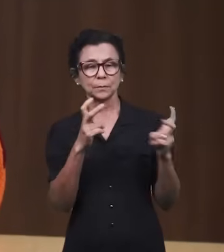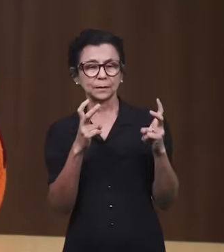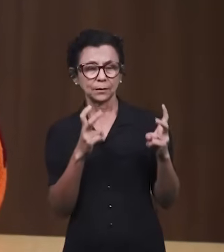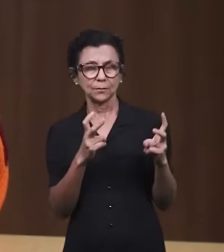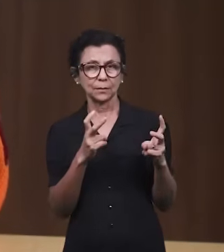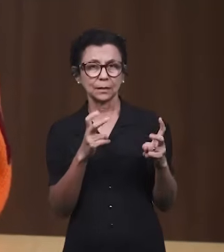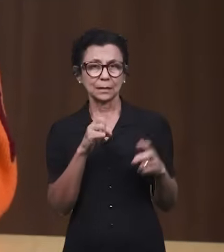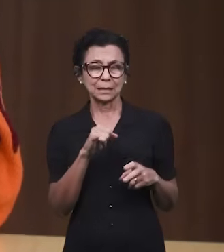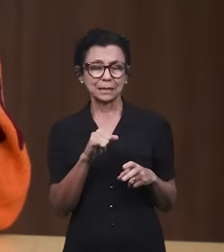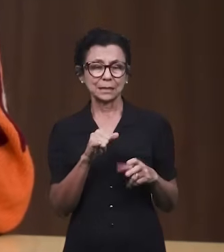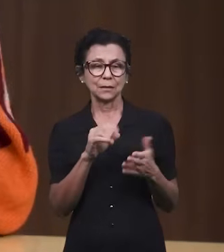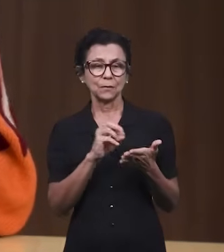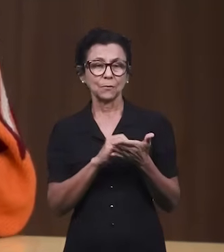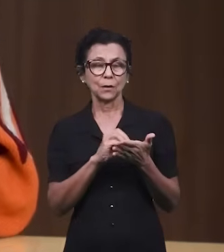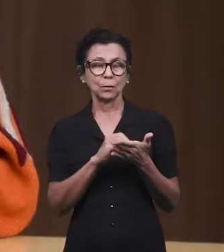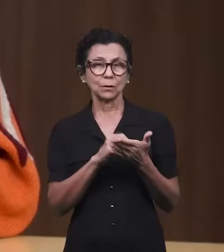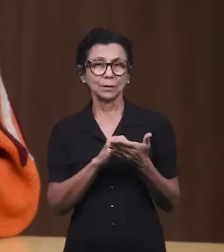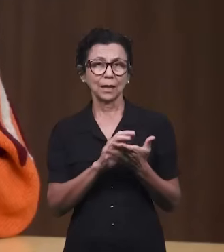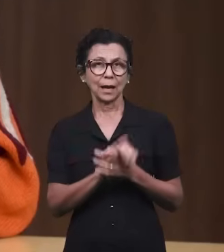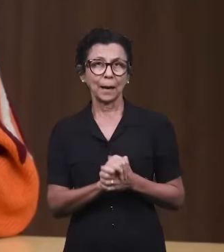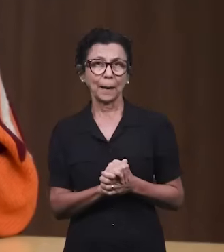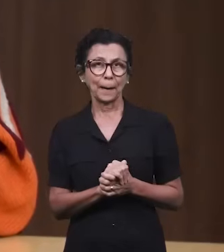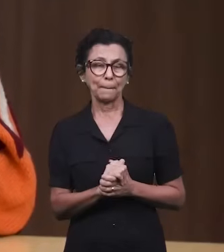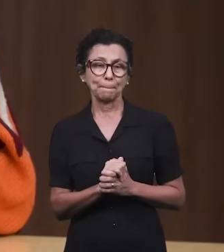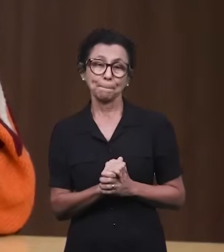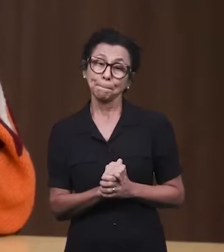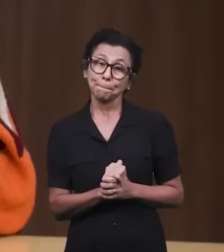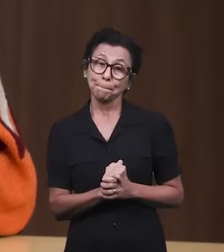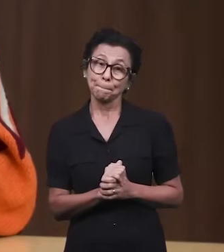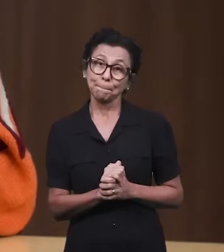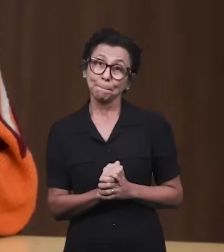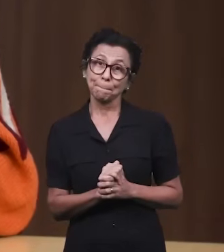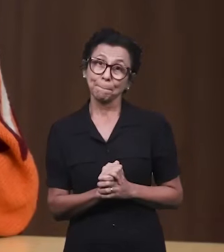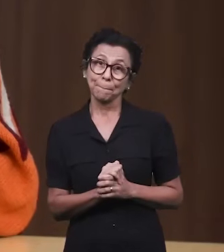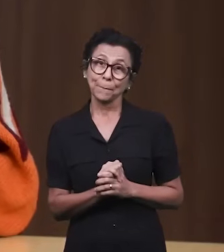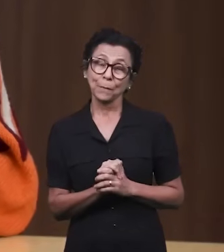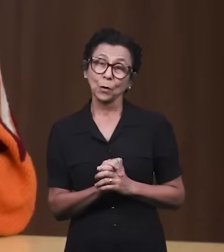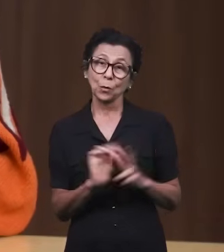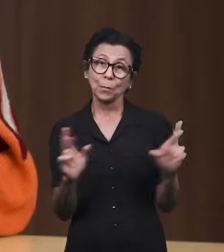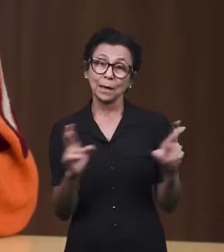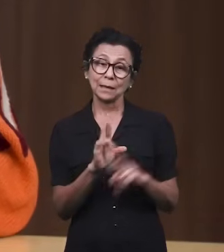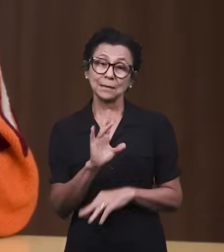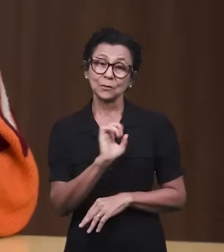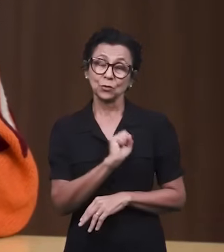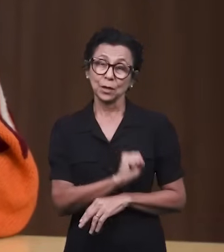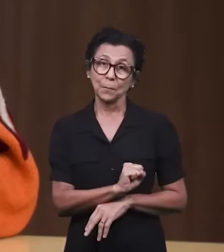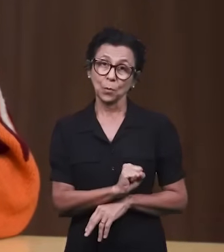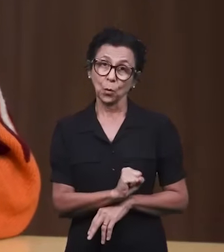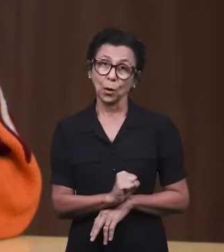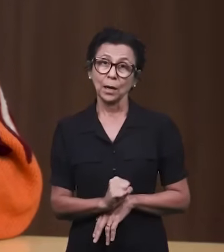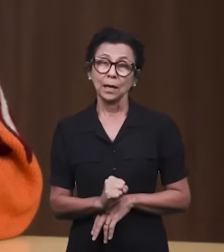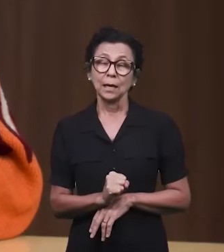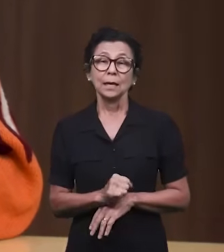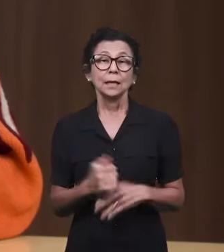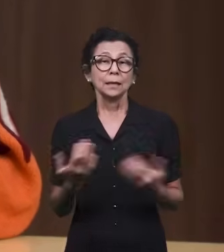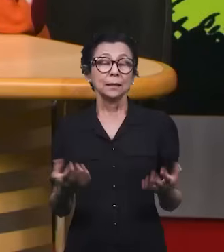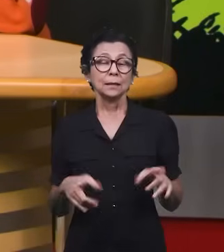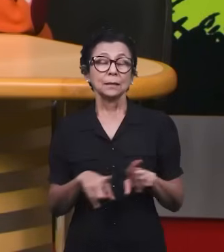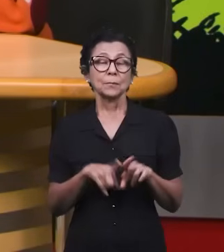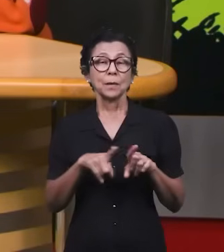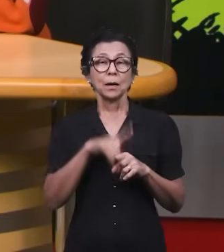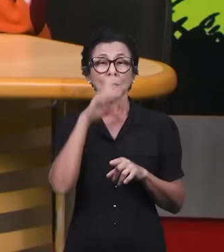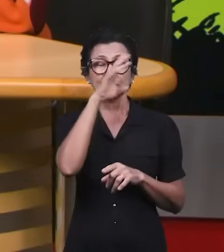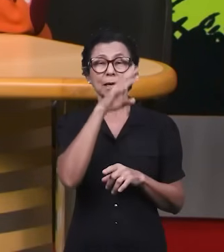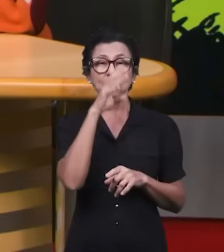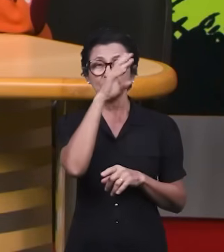afetivo provocado pelo uso exagerado das telas. E também como restaurar esses vínculos, porque é o nosso ponto